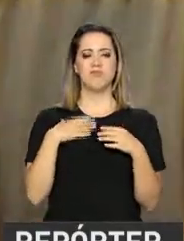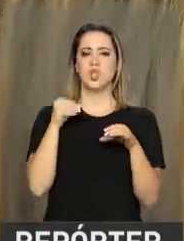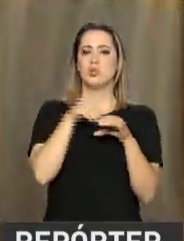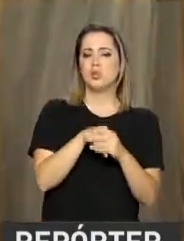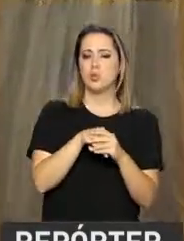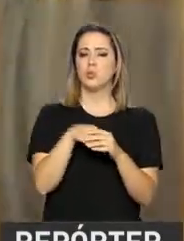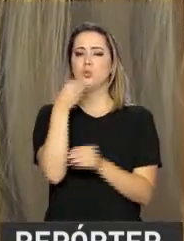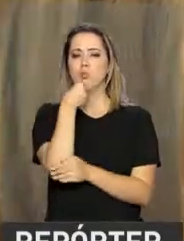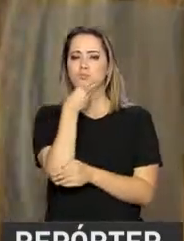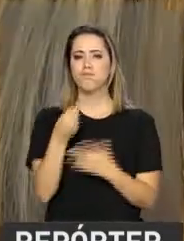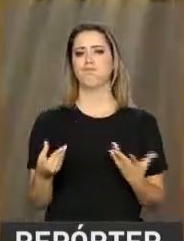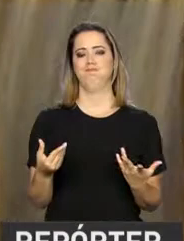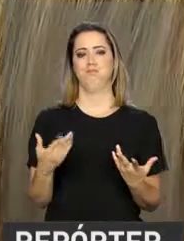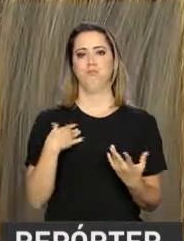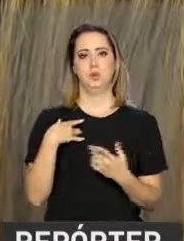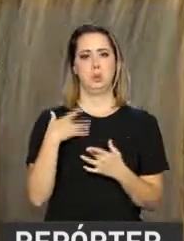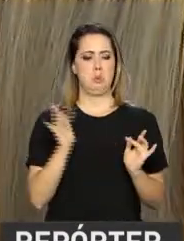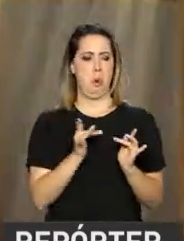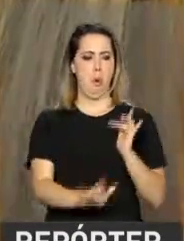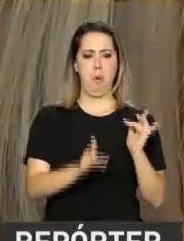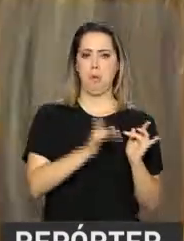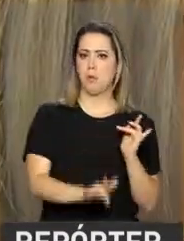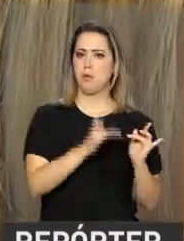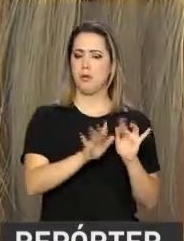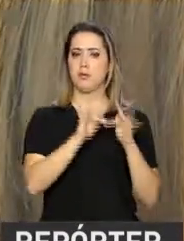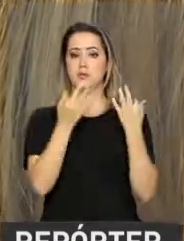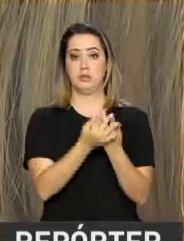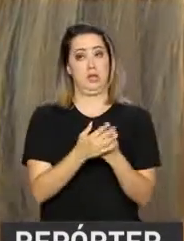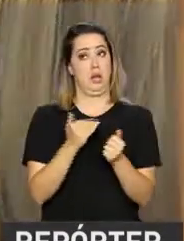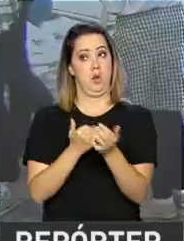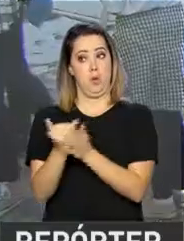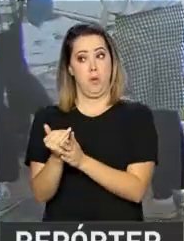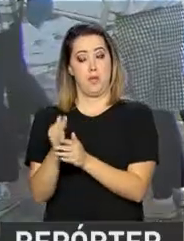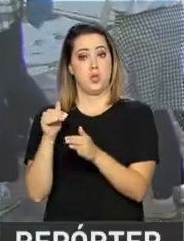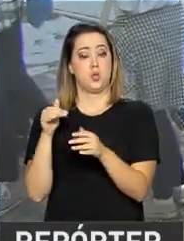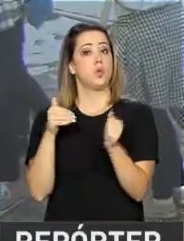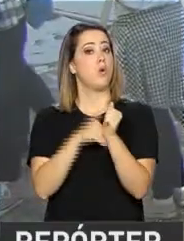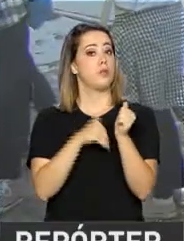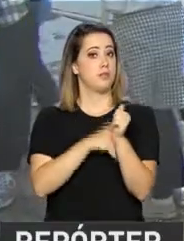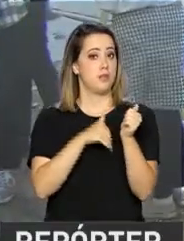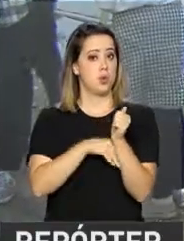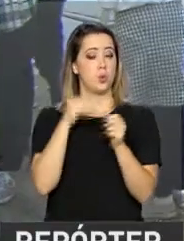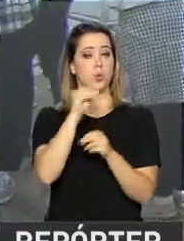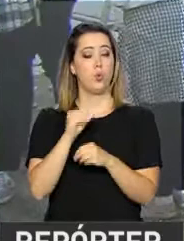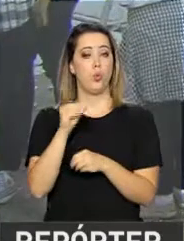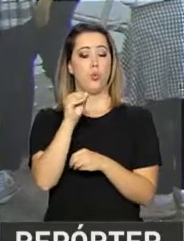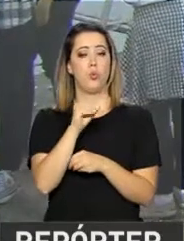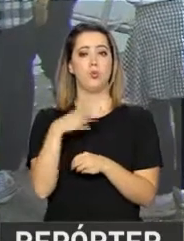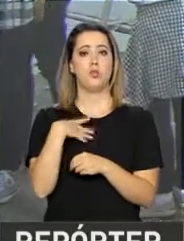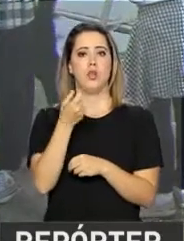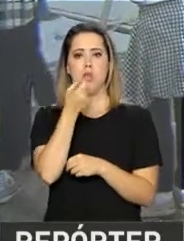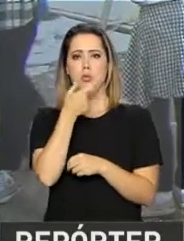masculino sem afetação da família iniciou de maneira clandestina a terapia de hormônios para ficar